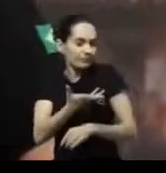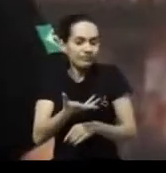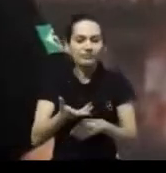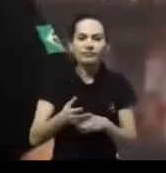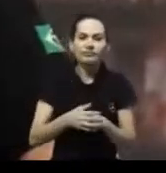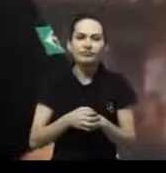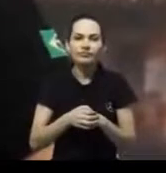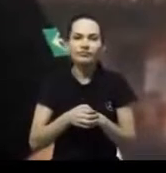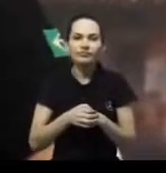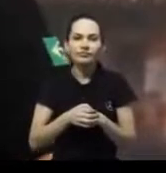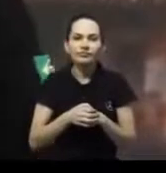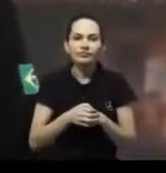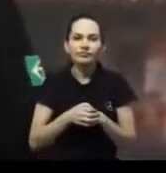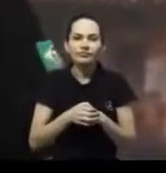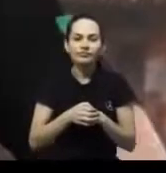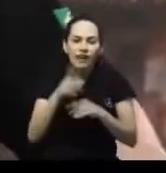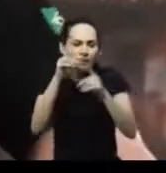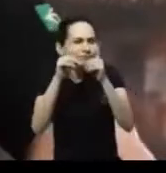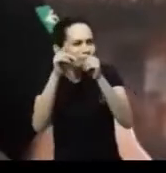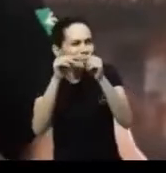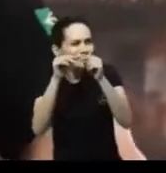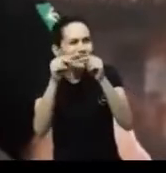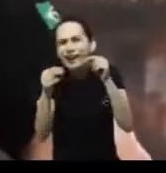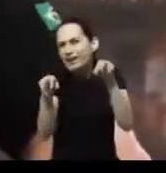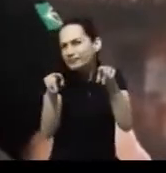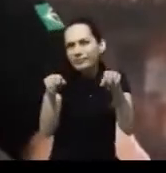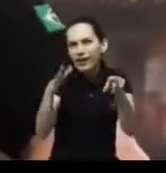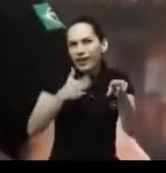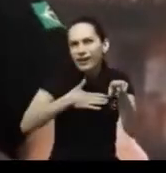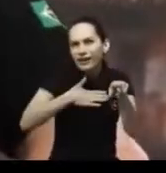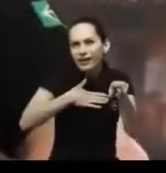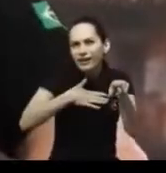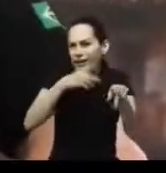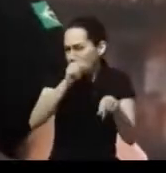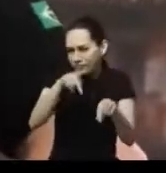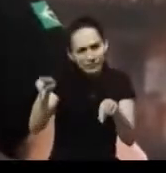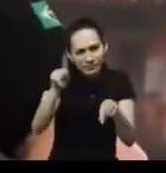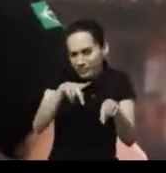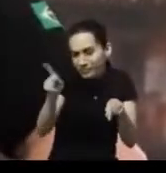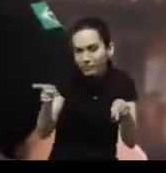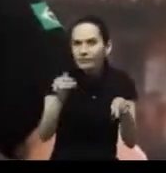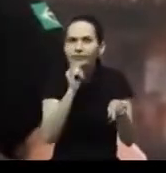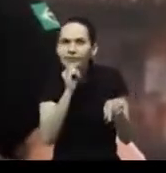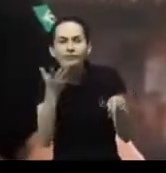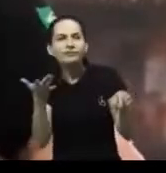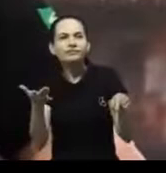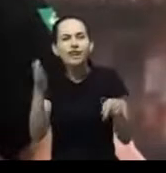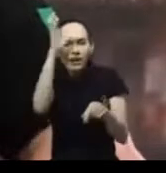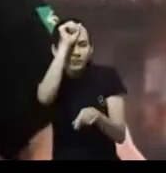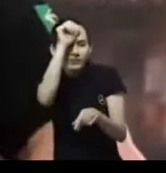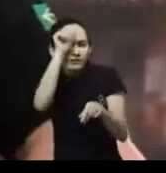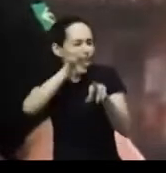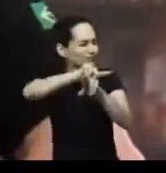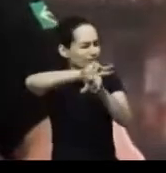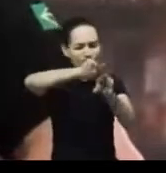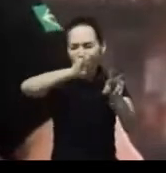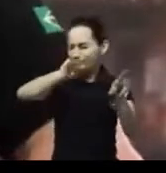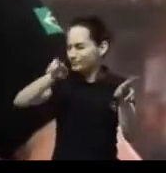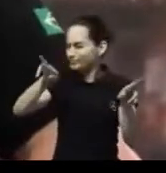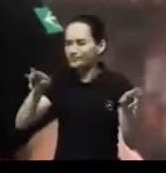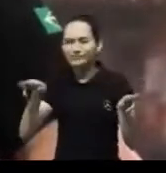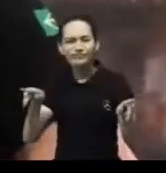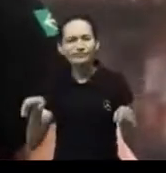a minha professora né foi foi onde Eu Aprendi muita coisa